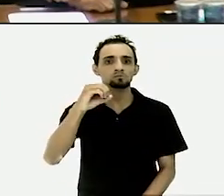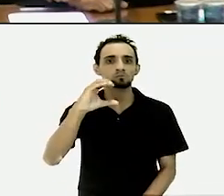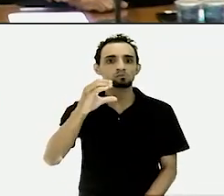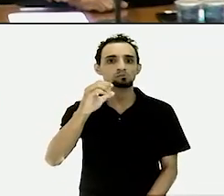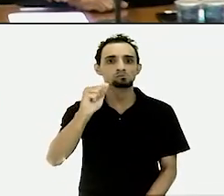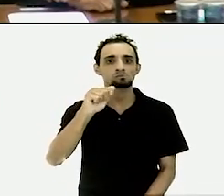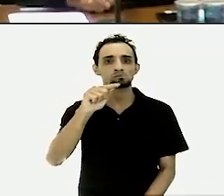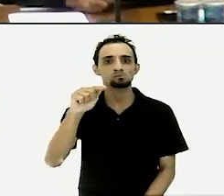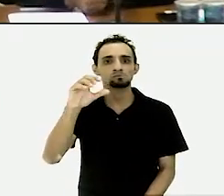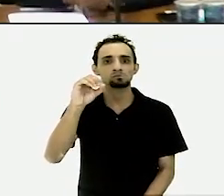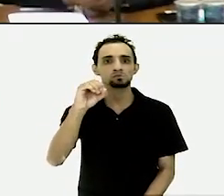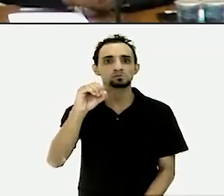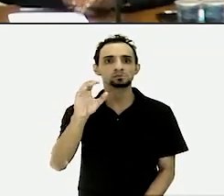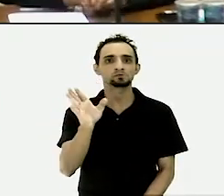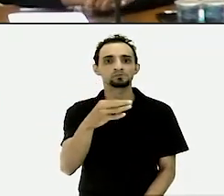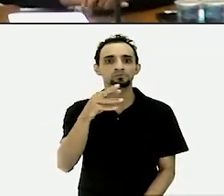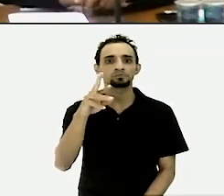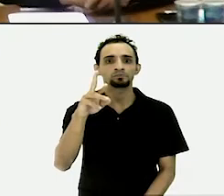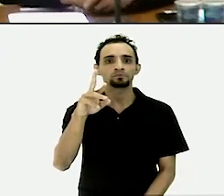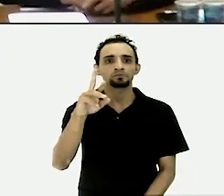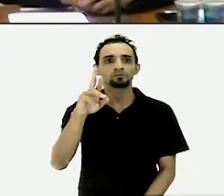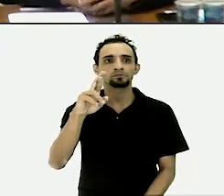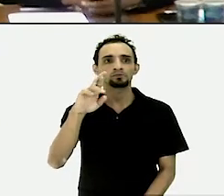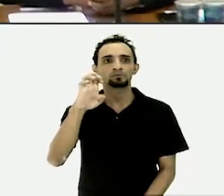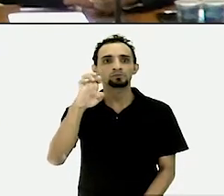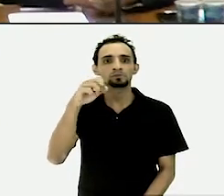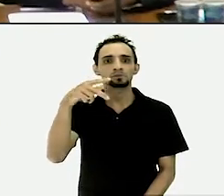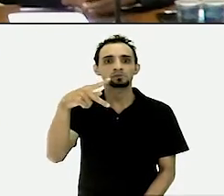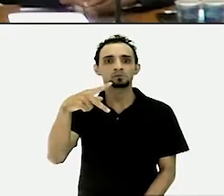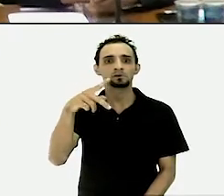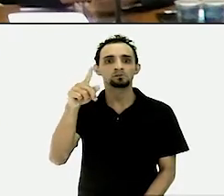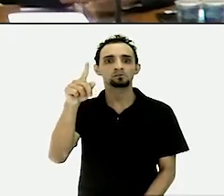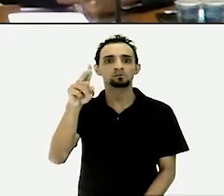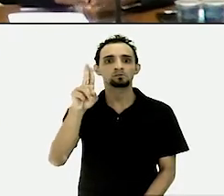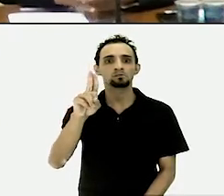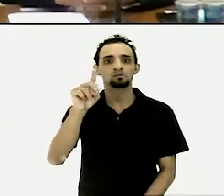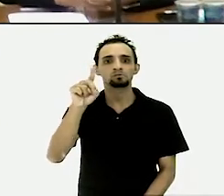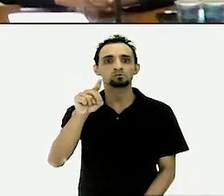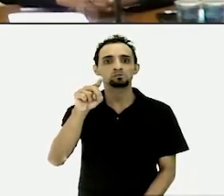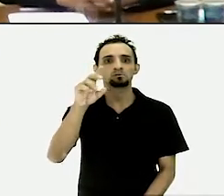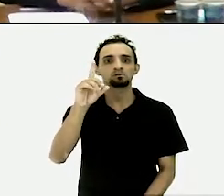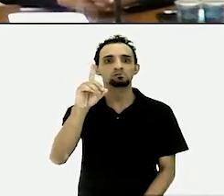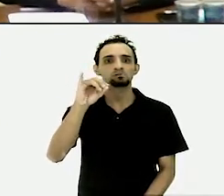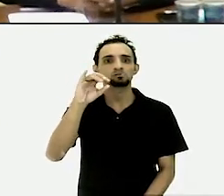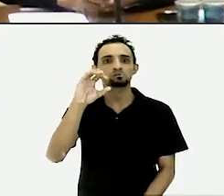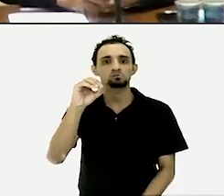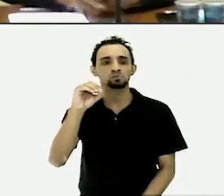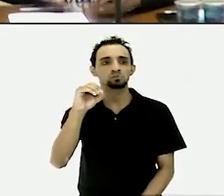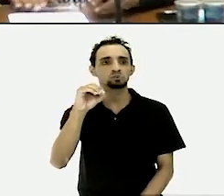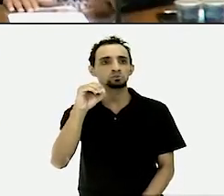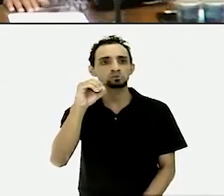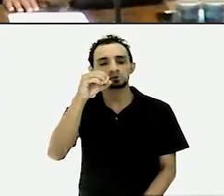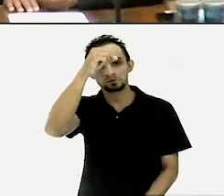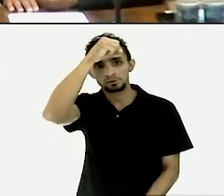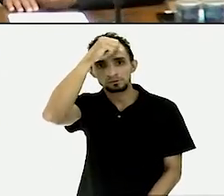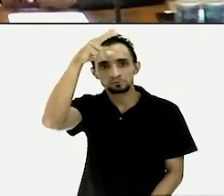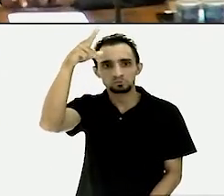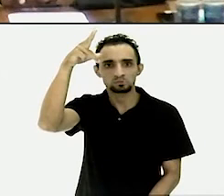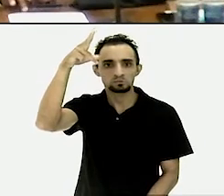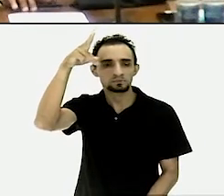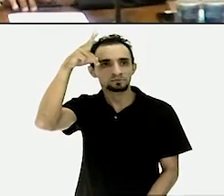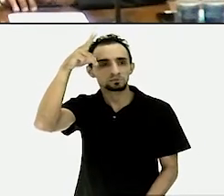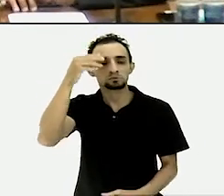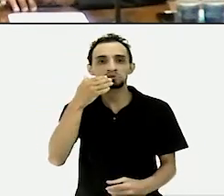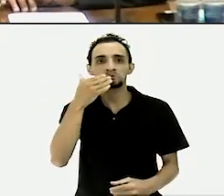Vias Públicas. Justificativa. Esse trabalho seria uma laborterapia, que é o restabelecimento do